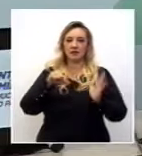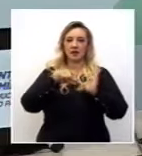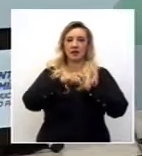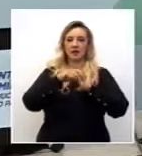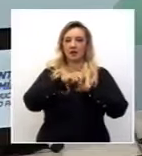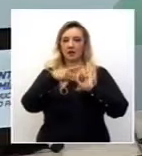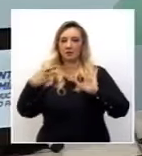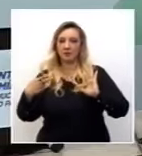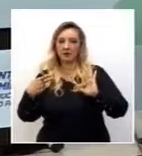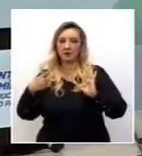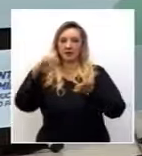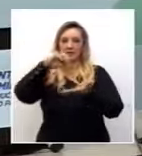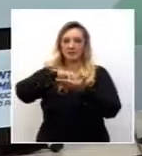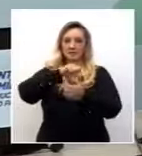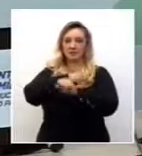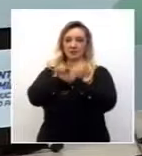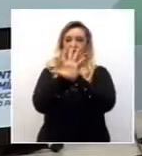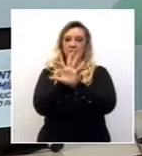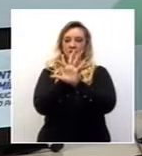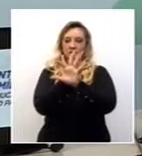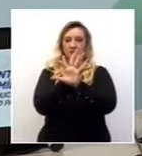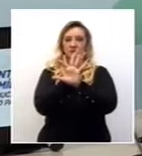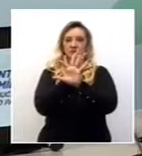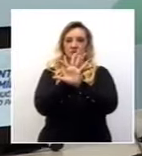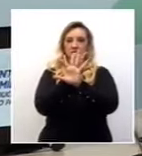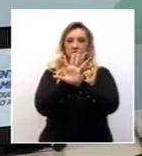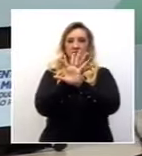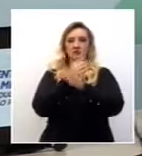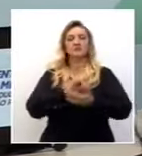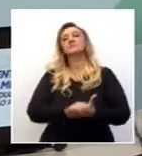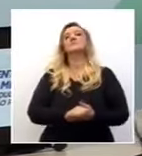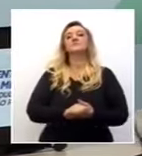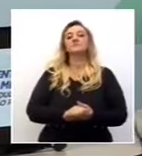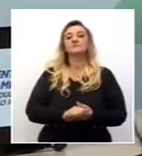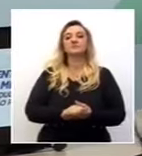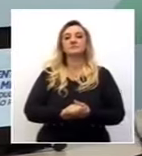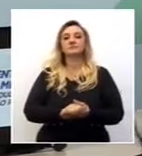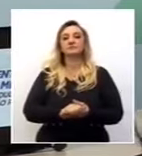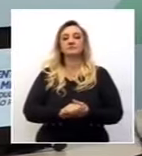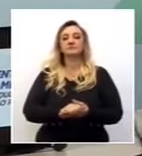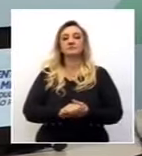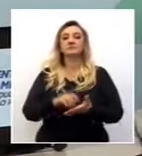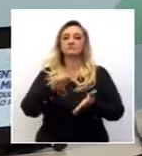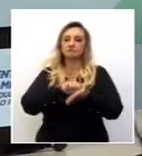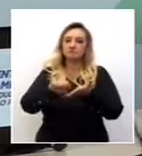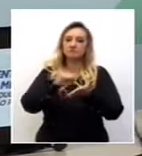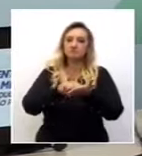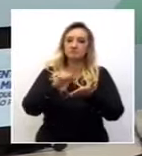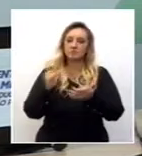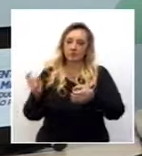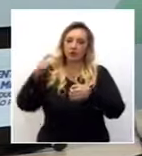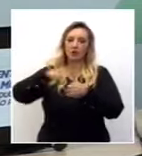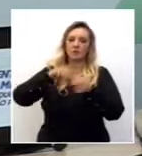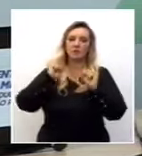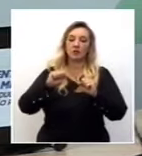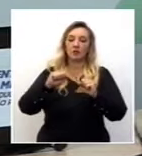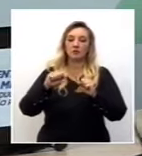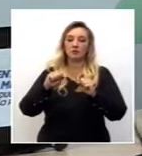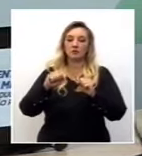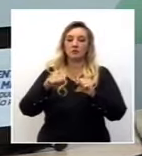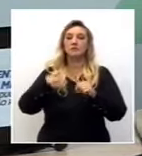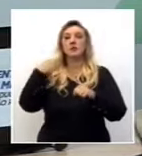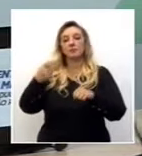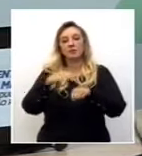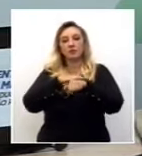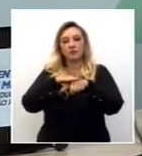ele não entendeu algum passo que foi passado, algum item, alguma atividade, ele pode anotar e no retorno comentar com o